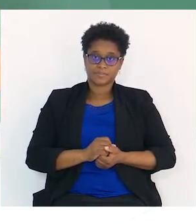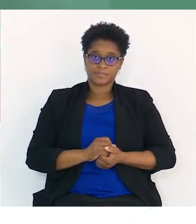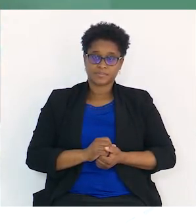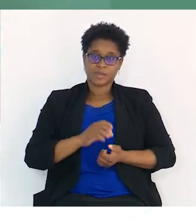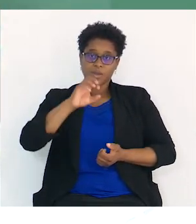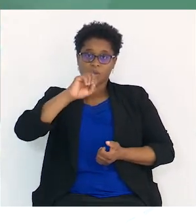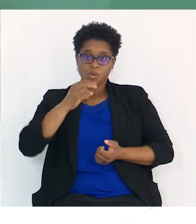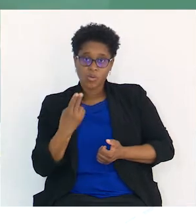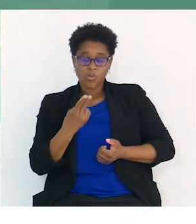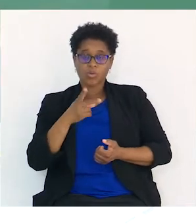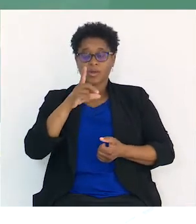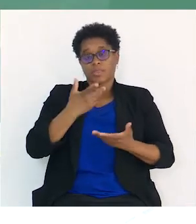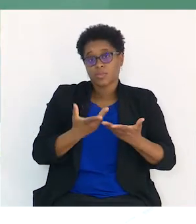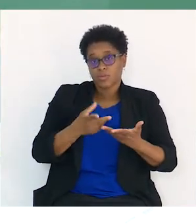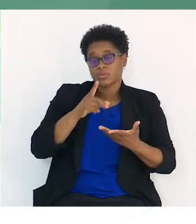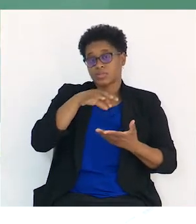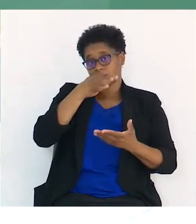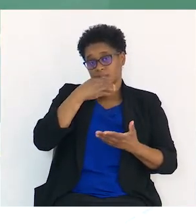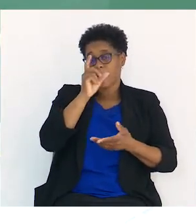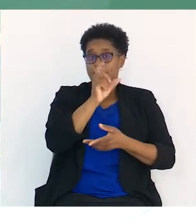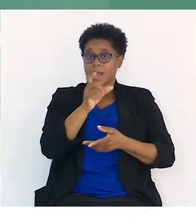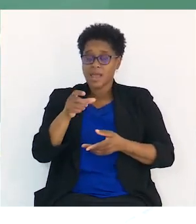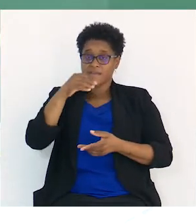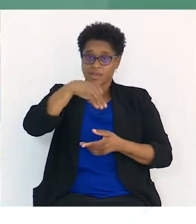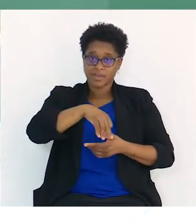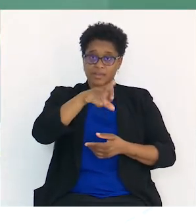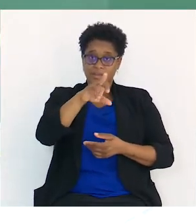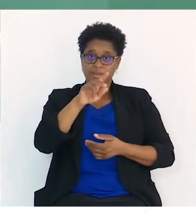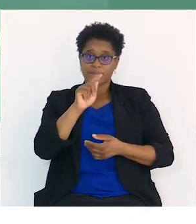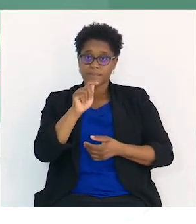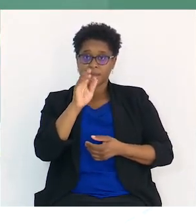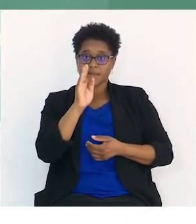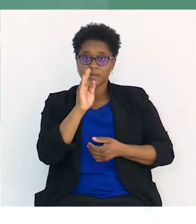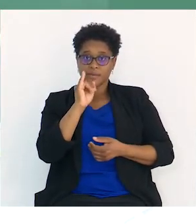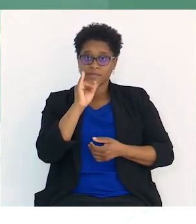ou então dizer palavra prefixal.